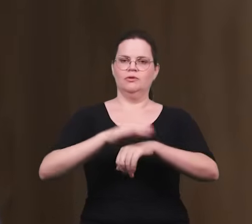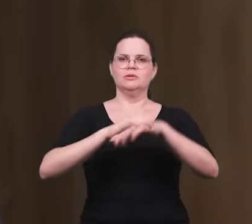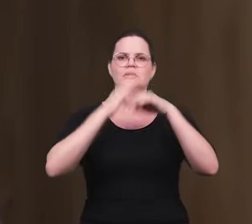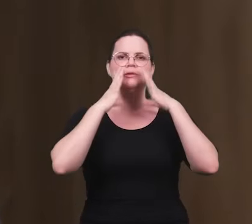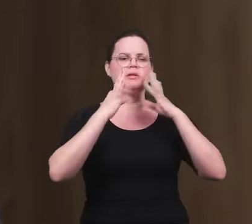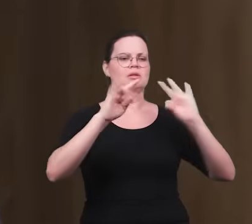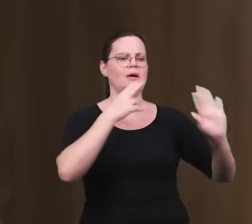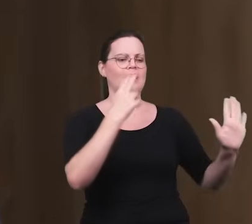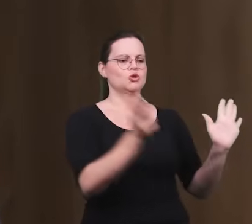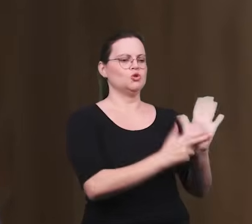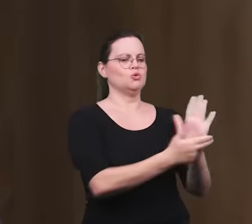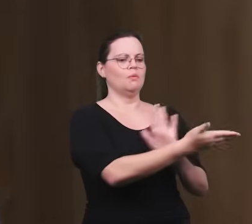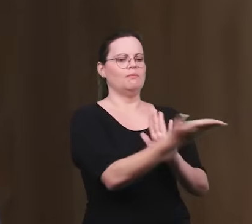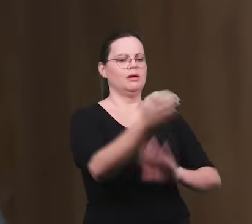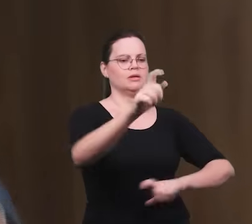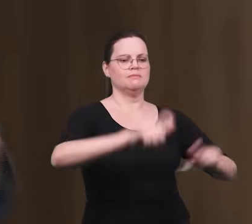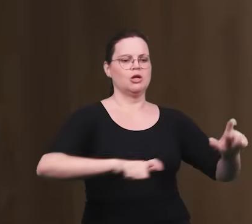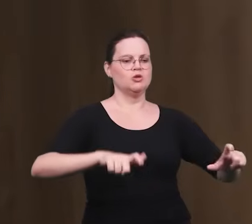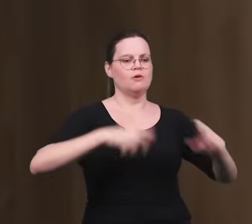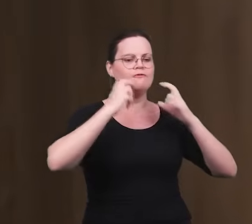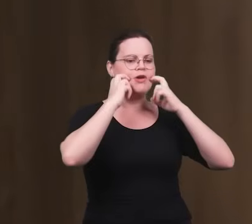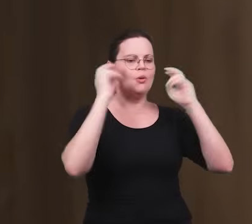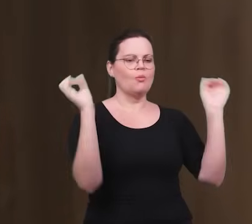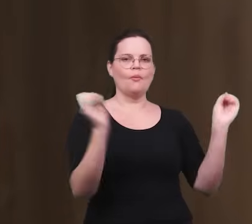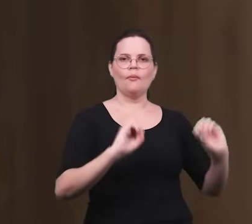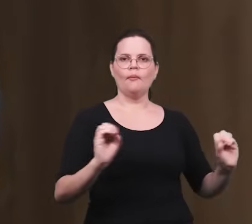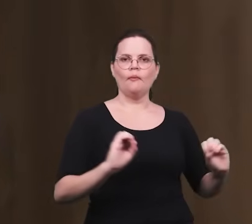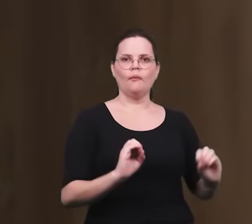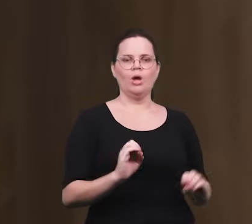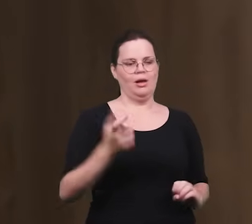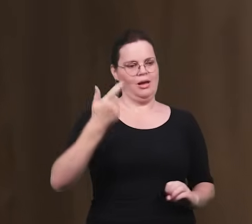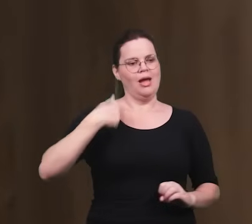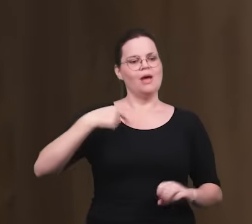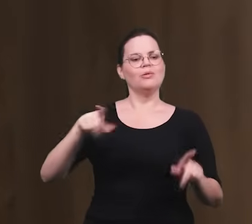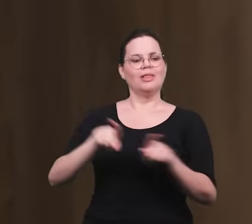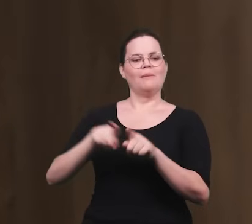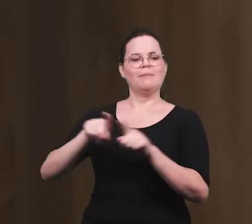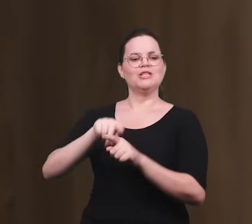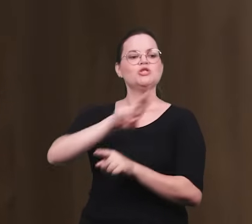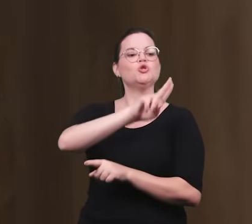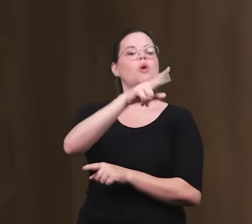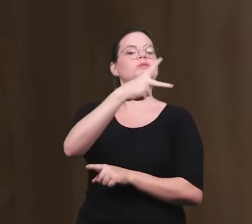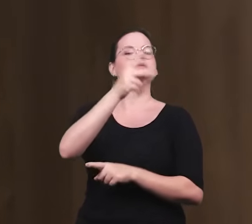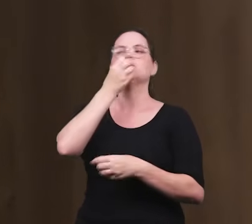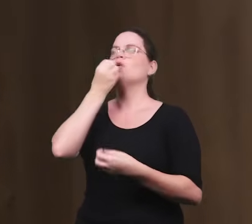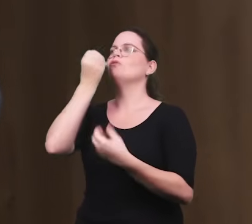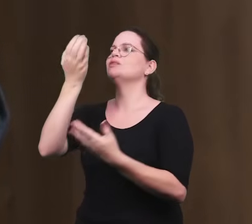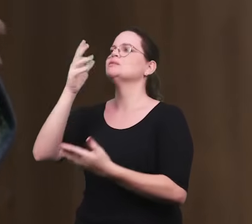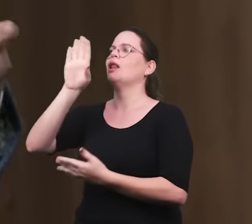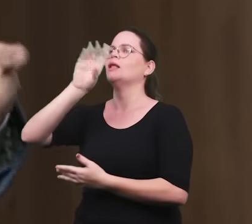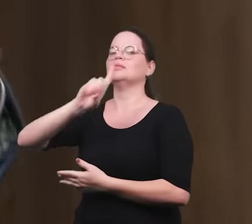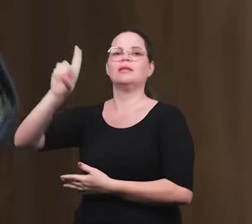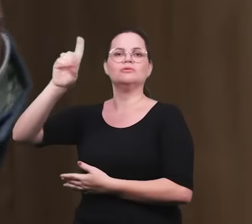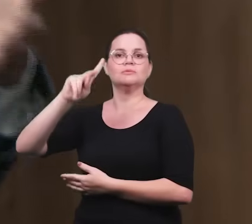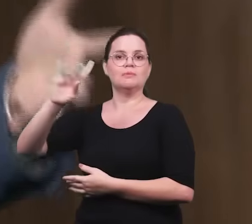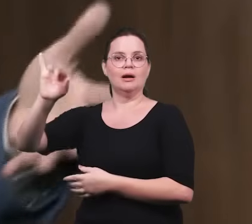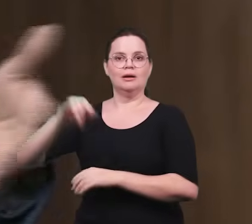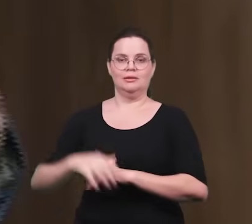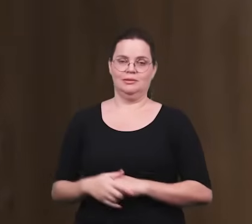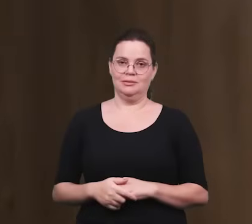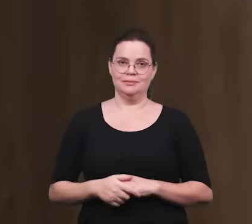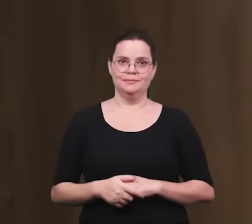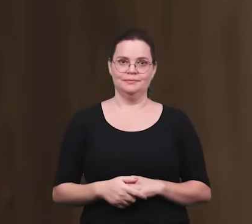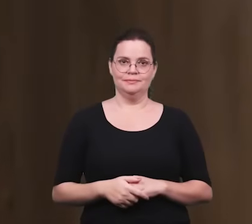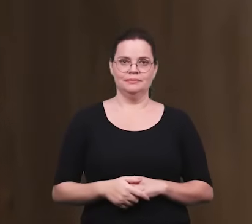ter medo, não ter vergonha de Cristo, Jesus também o confessará diante dos anjos de Deus. Então, nós não devemos ter